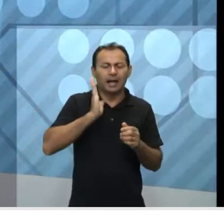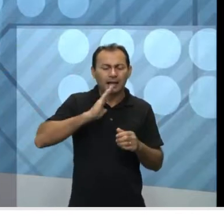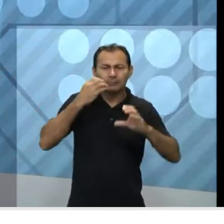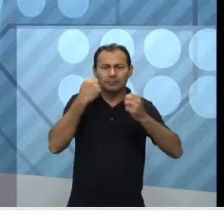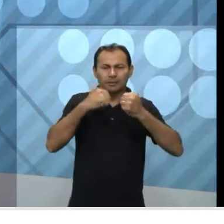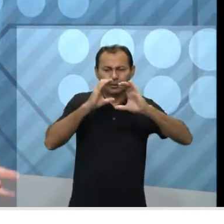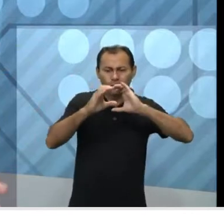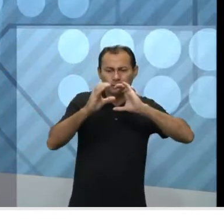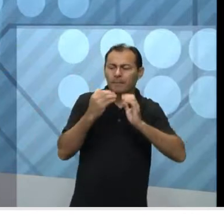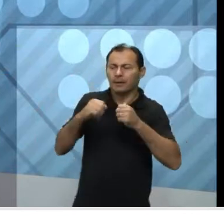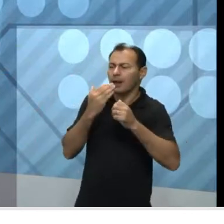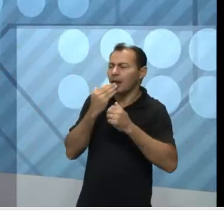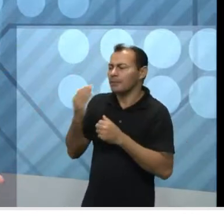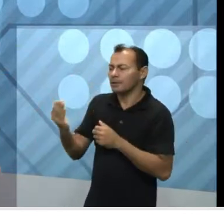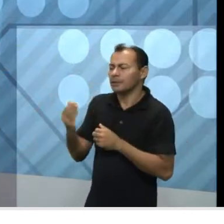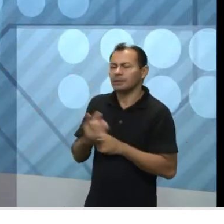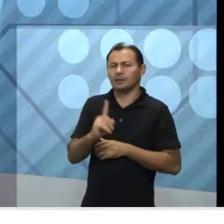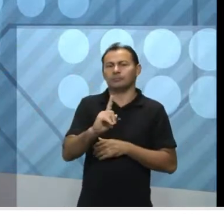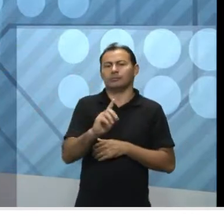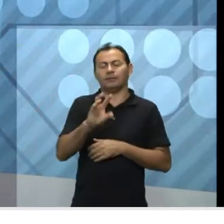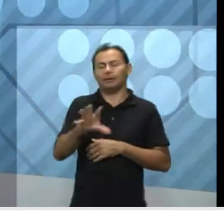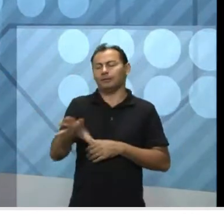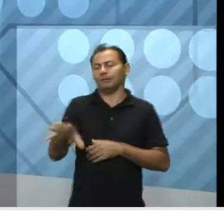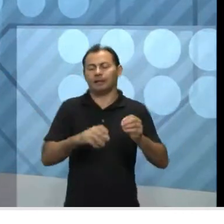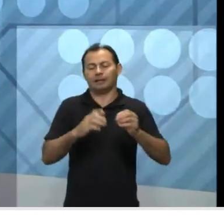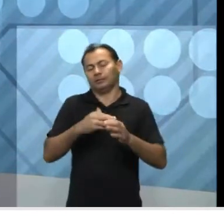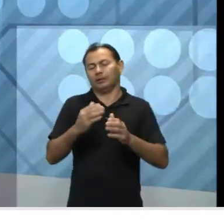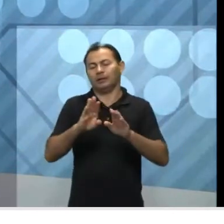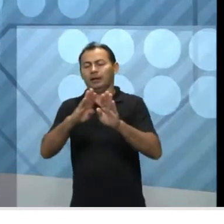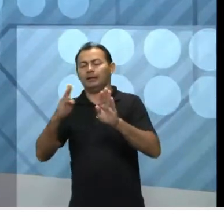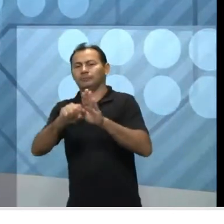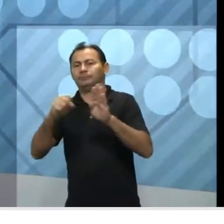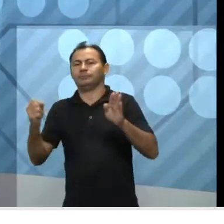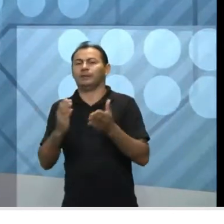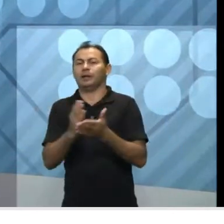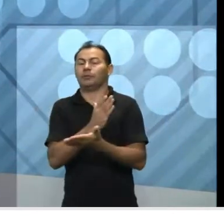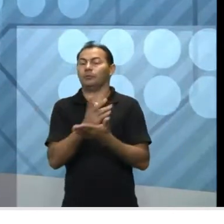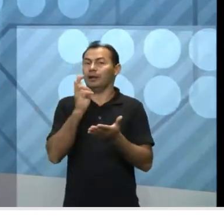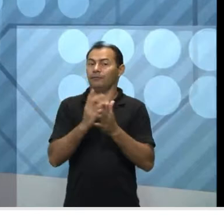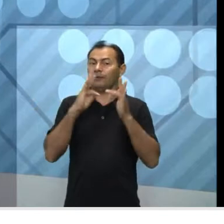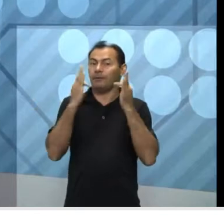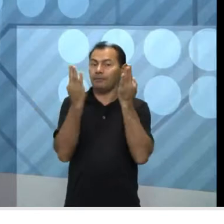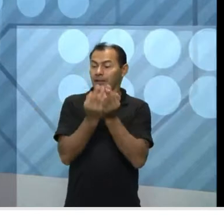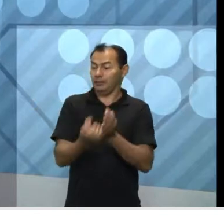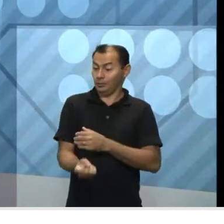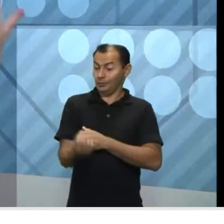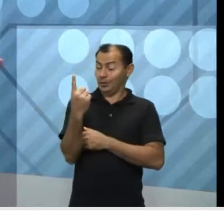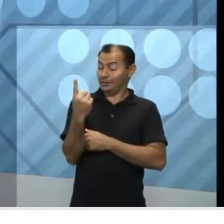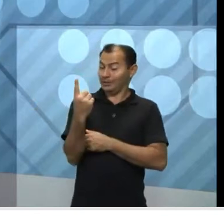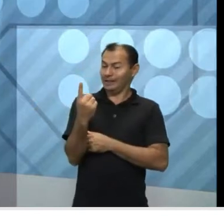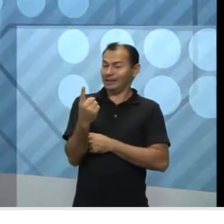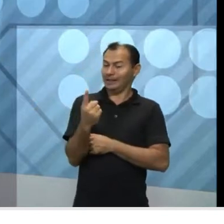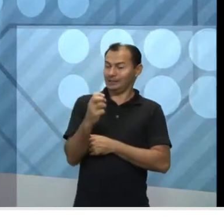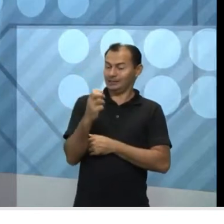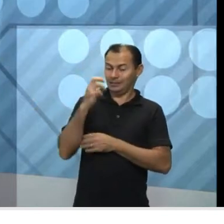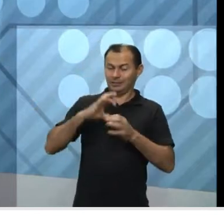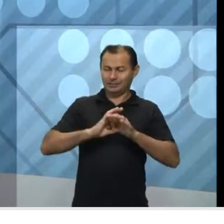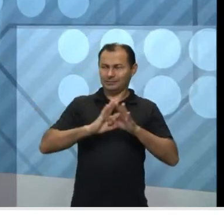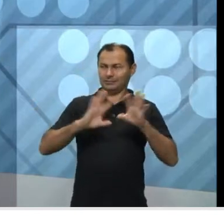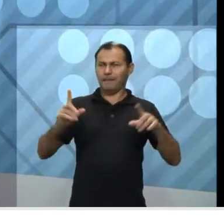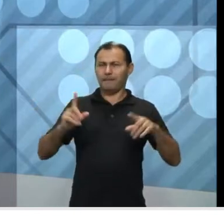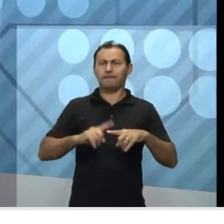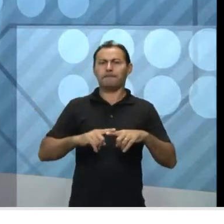Não, então ela vai lá, ela pega, ela abre a geladeira, ela vai e pega. Então algumas vezes os pais acham, nossa, ela é Então, tem tanta autonomia, mas tem